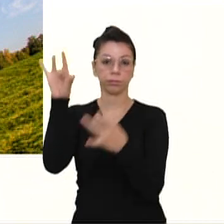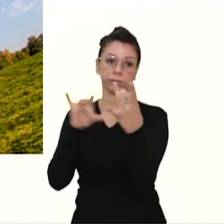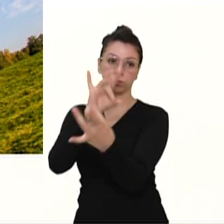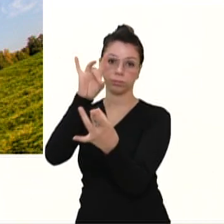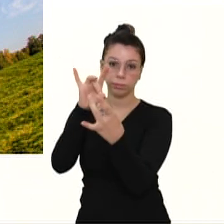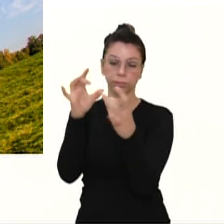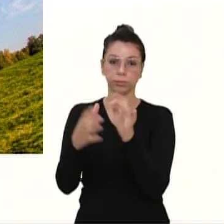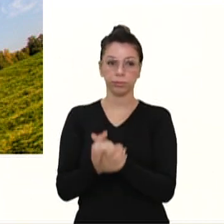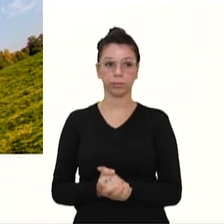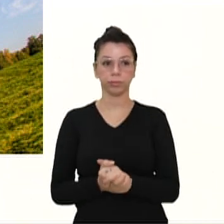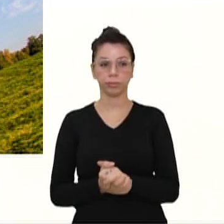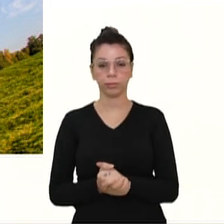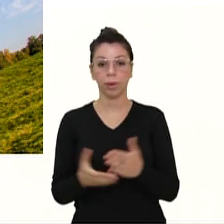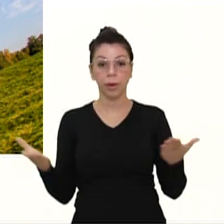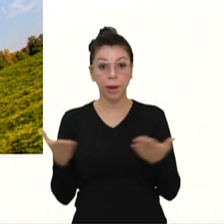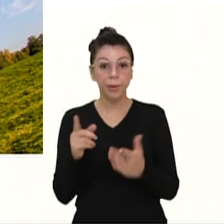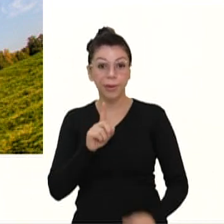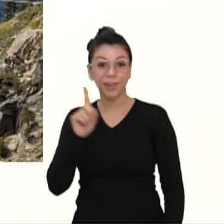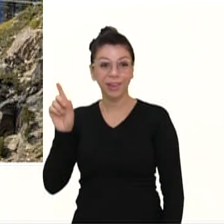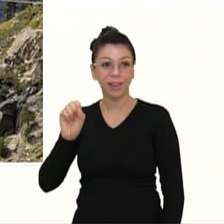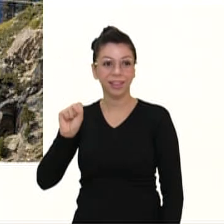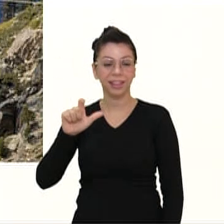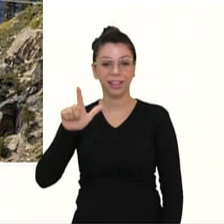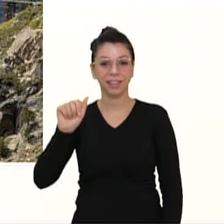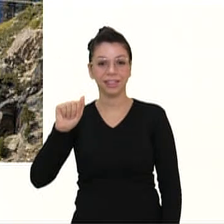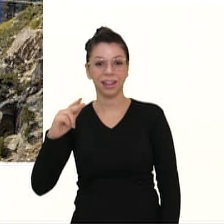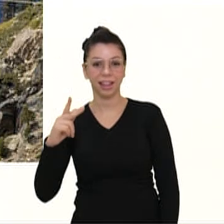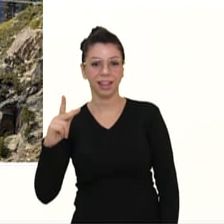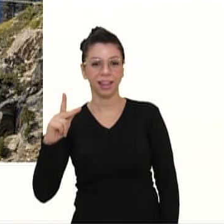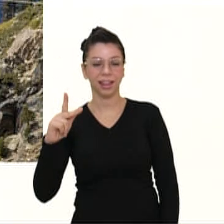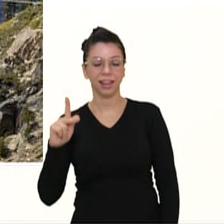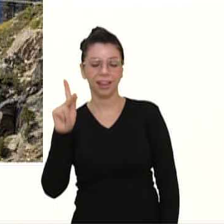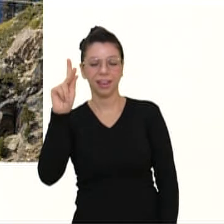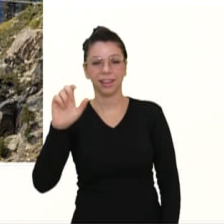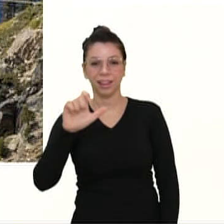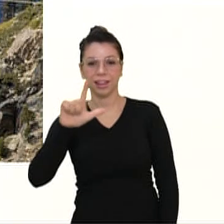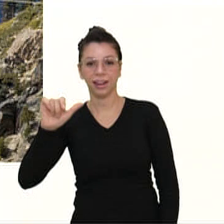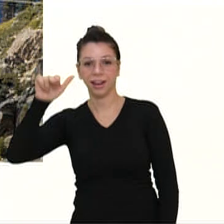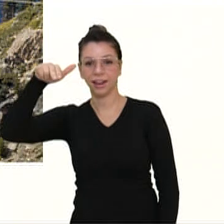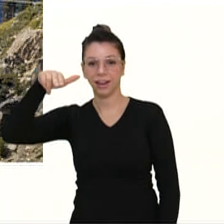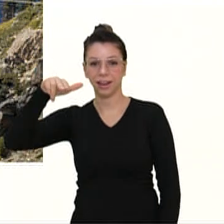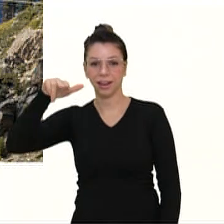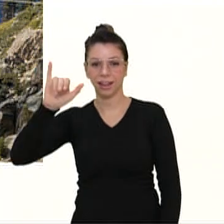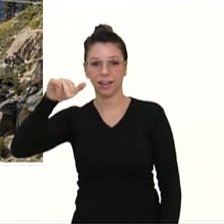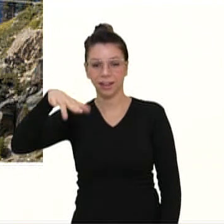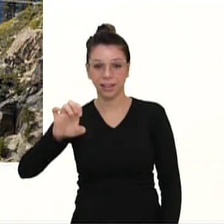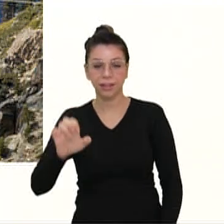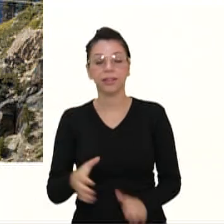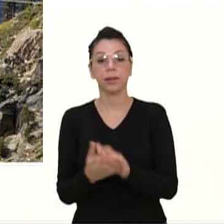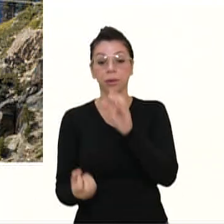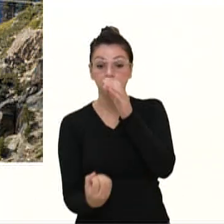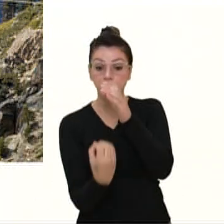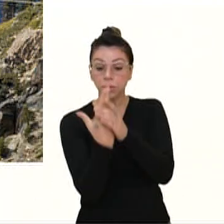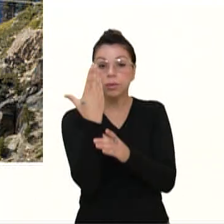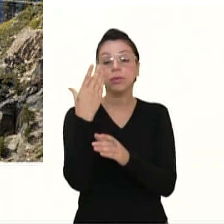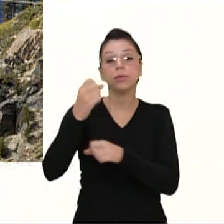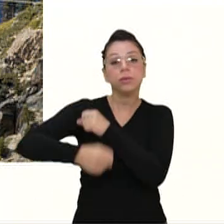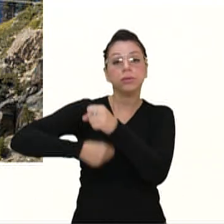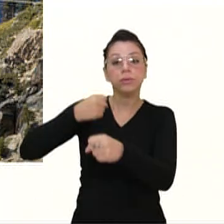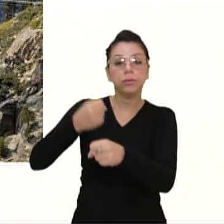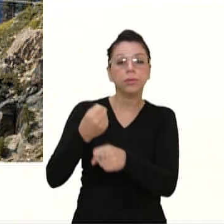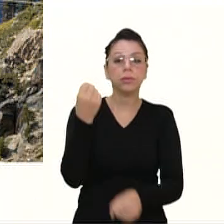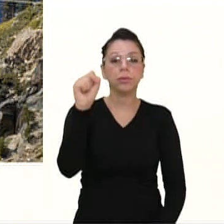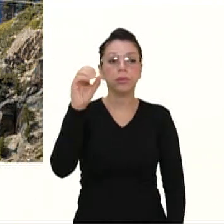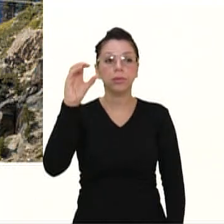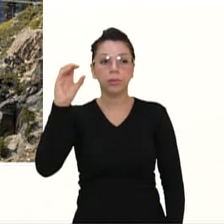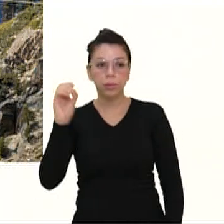Vamos falar agora sobre o slackline. O slackline surgiu nos anos 80, especificamente no Vale